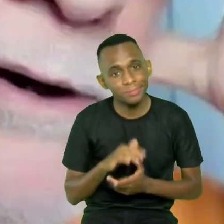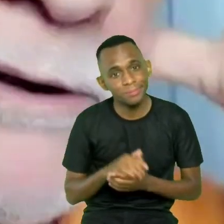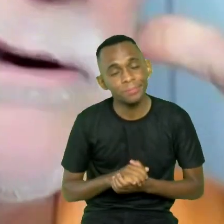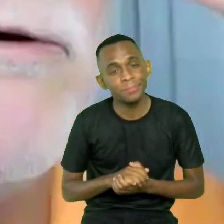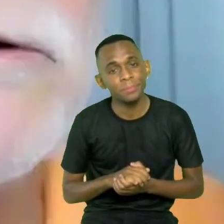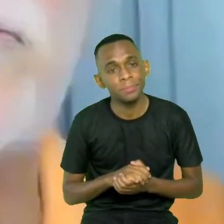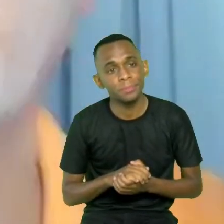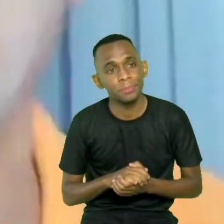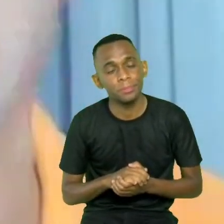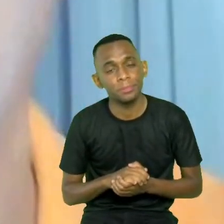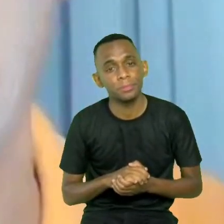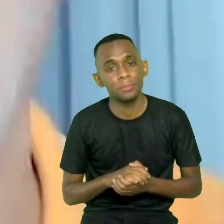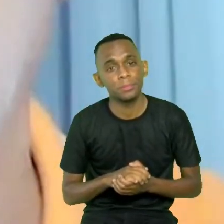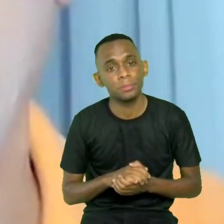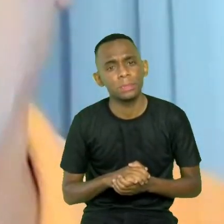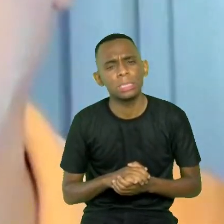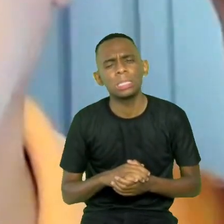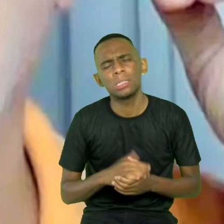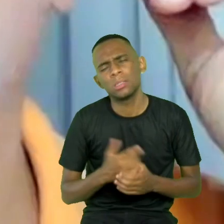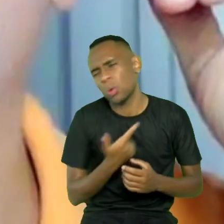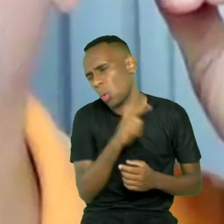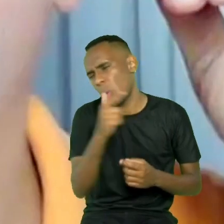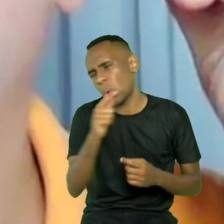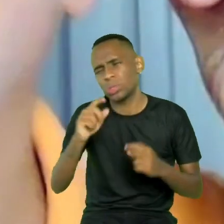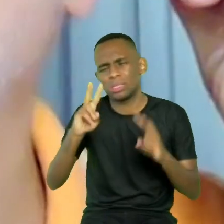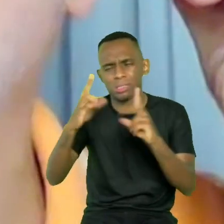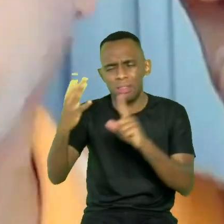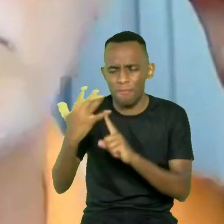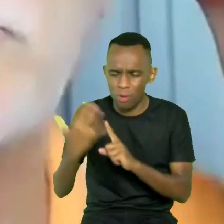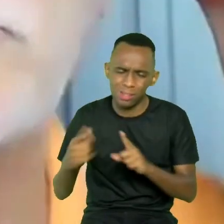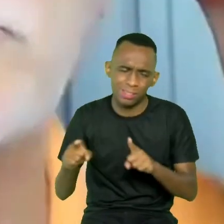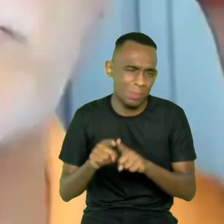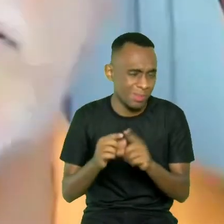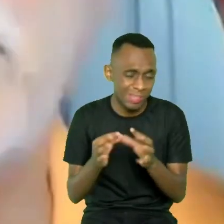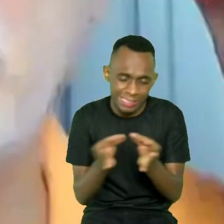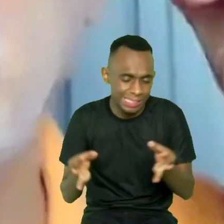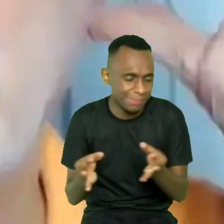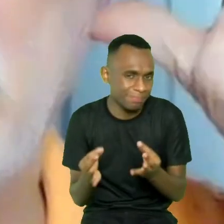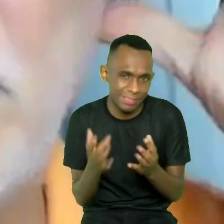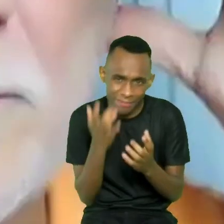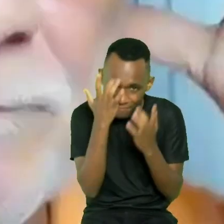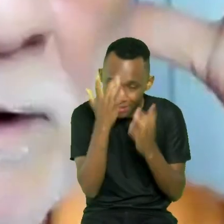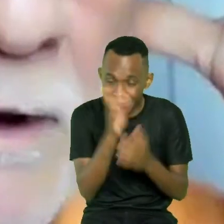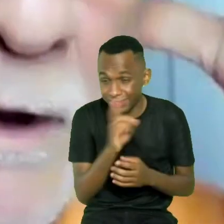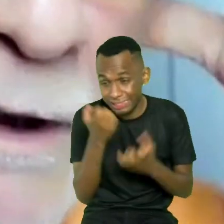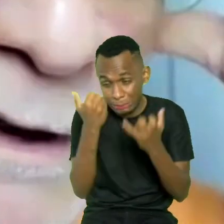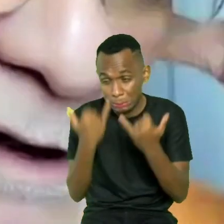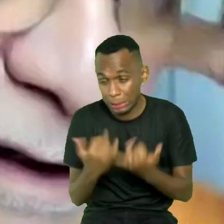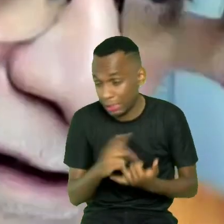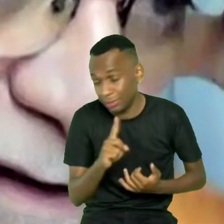Mas tem outras questões, não é tão simples assim explicar isso. Tem outras questões. Uma delas é que,